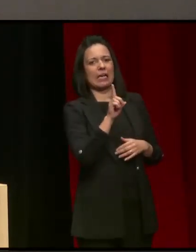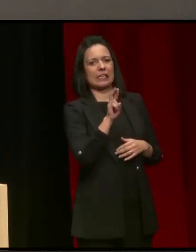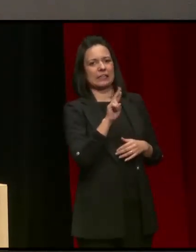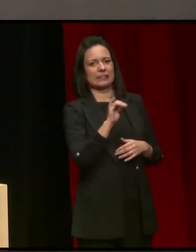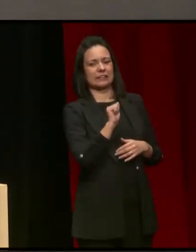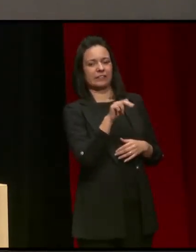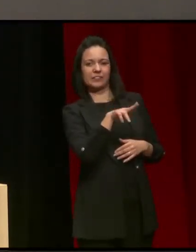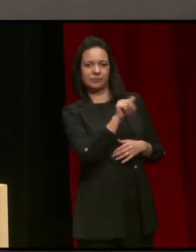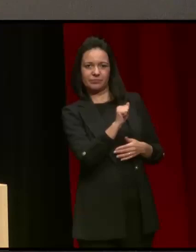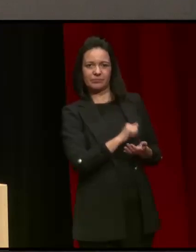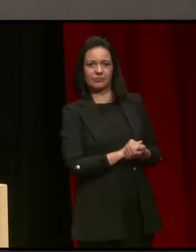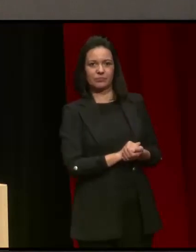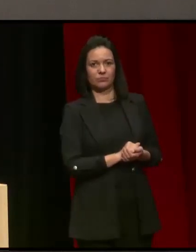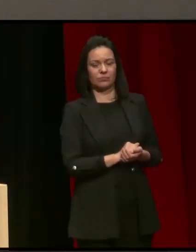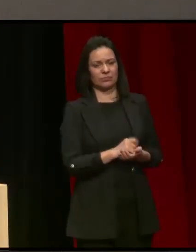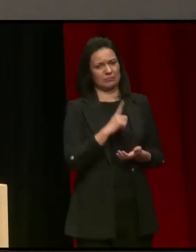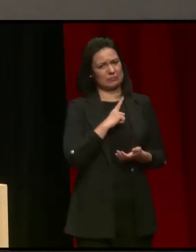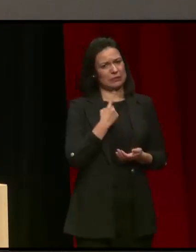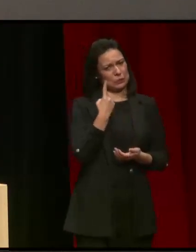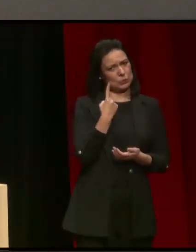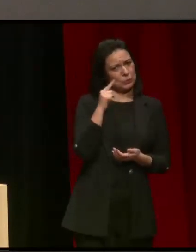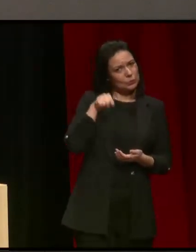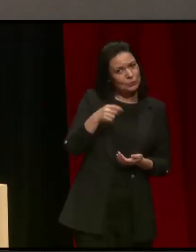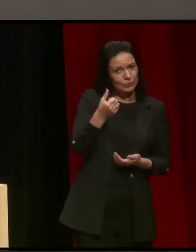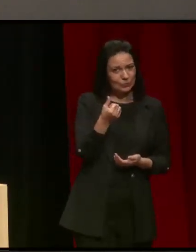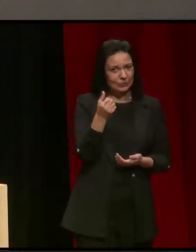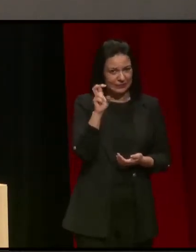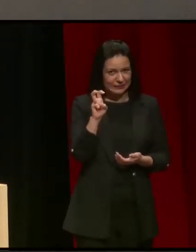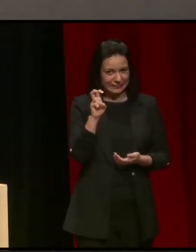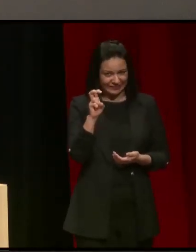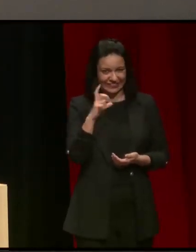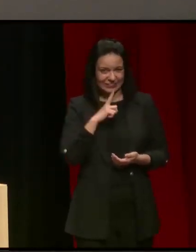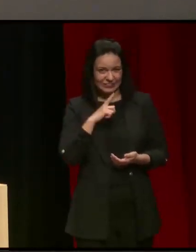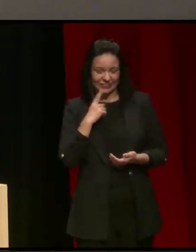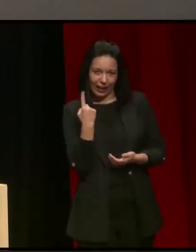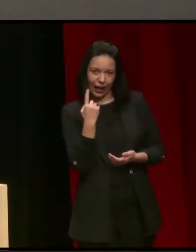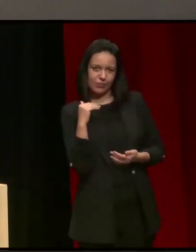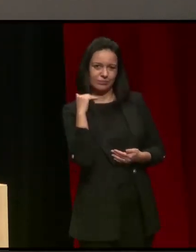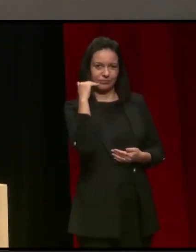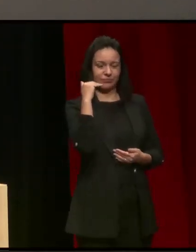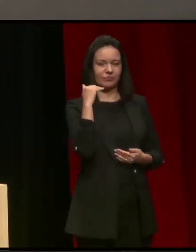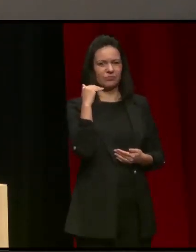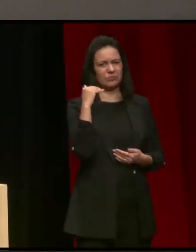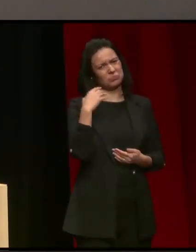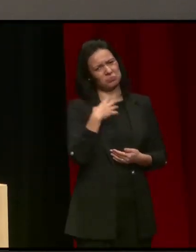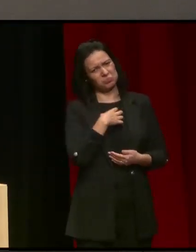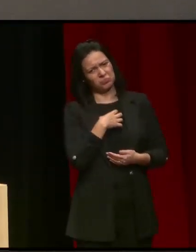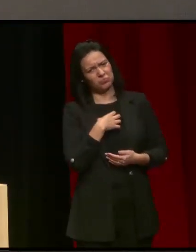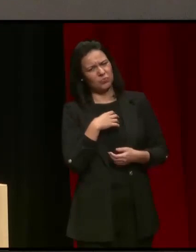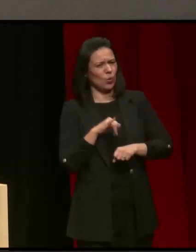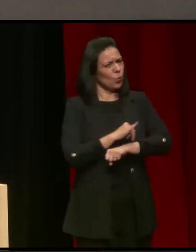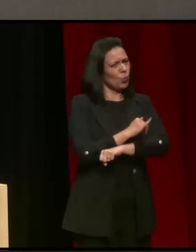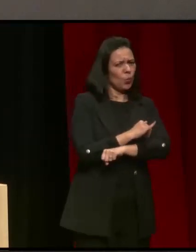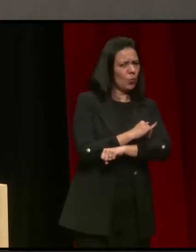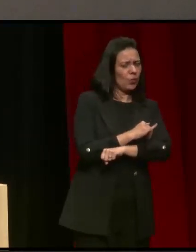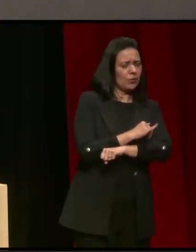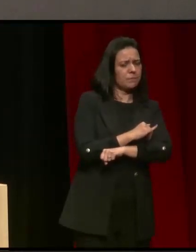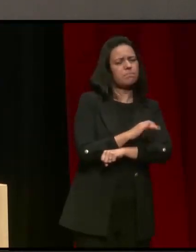eu sou de 1,65m, vai, vamos ser sincera. Eu não me sinto acima do peso, eu